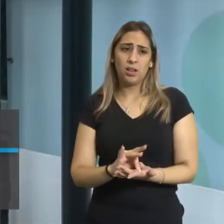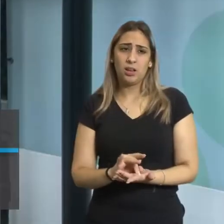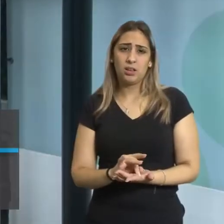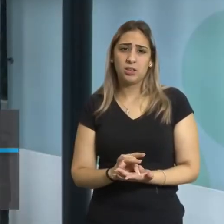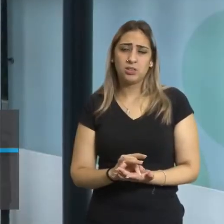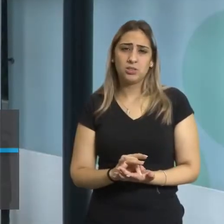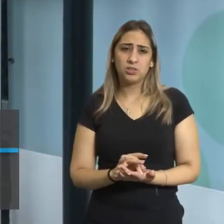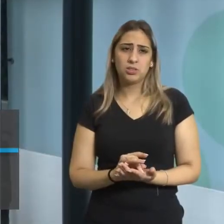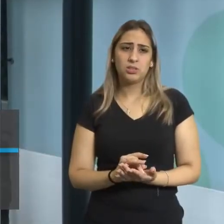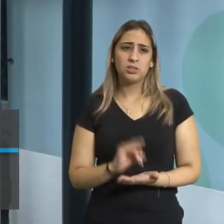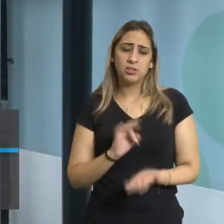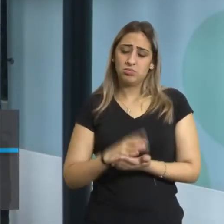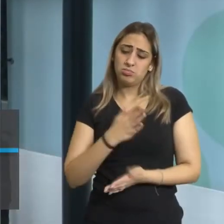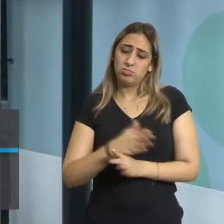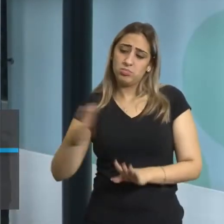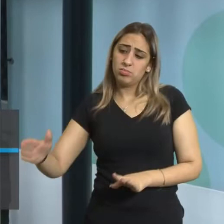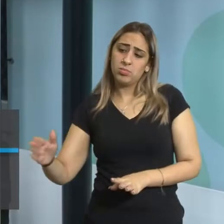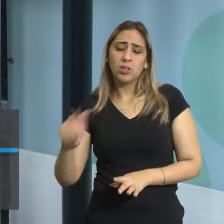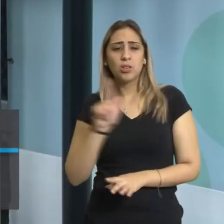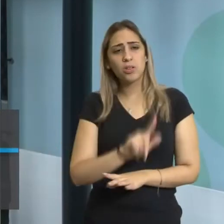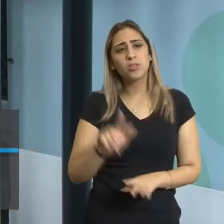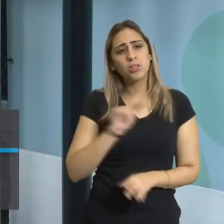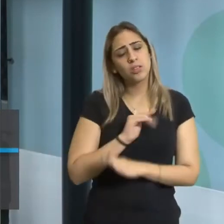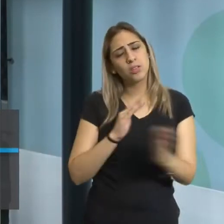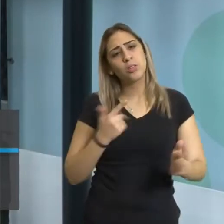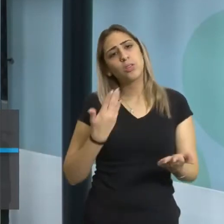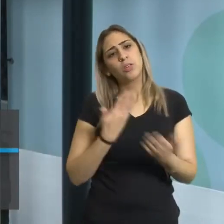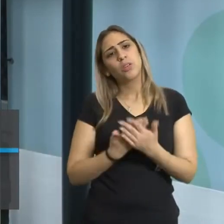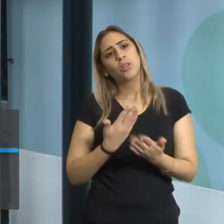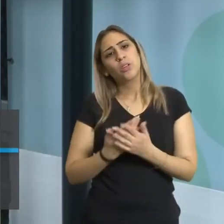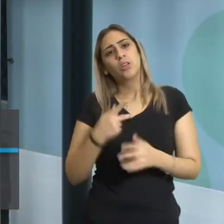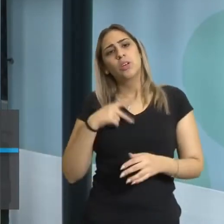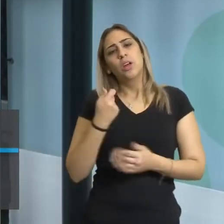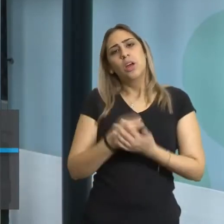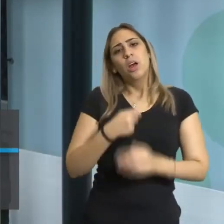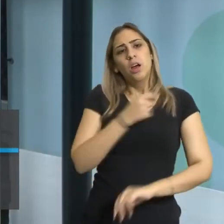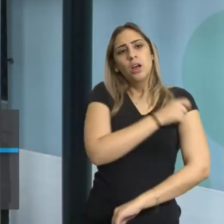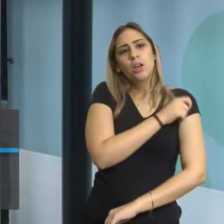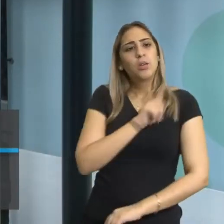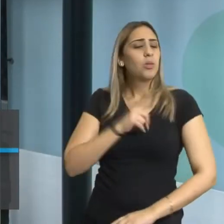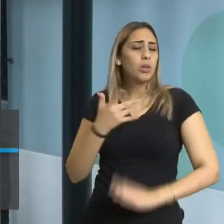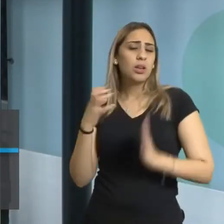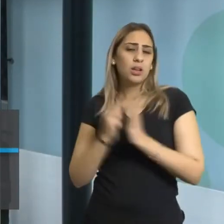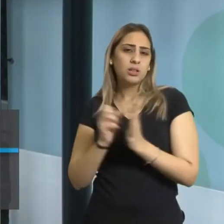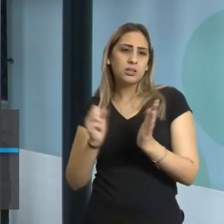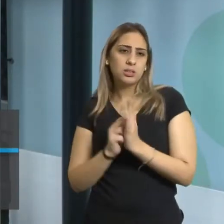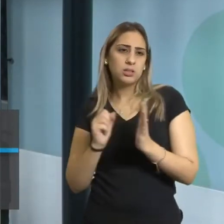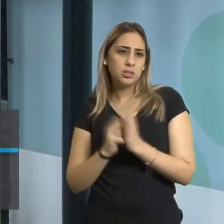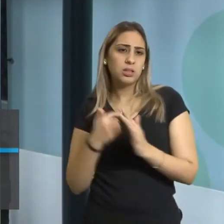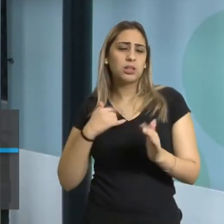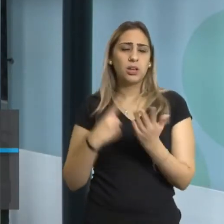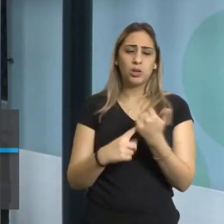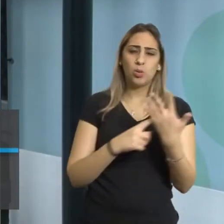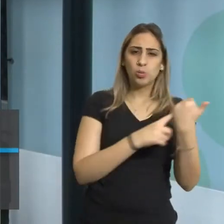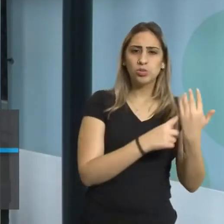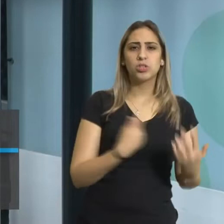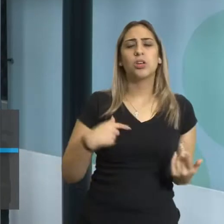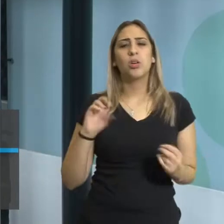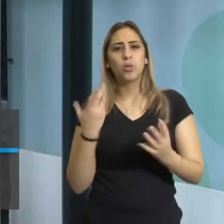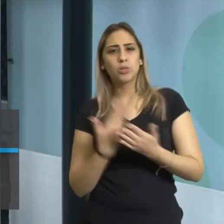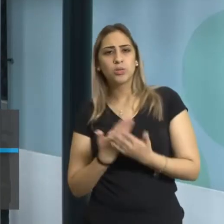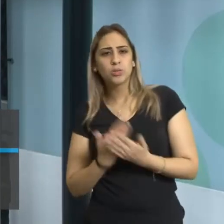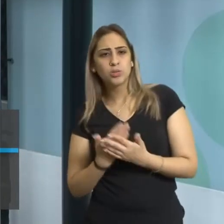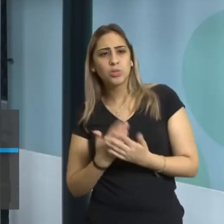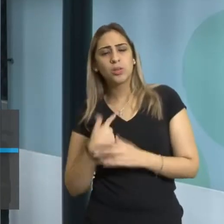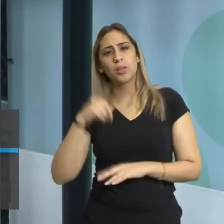uma realidade x né claro que tem lugares que os alunos não têm acesso a tanta tecnologia ou